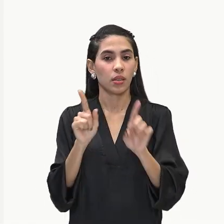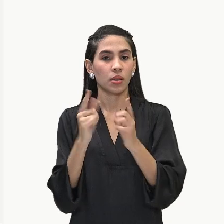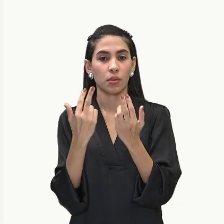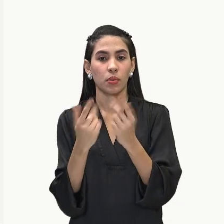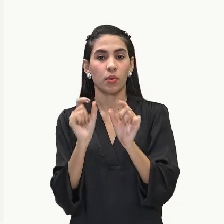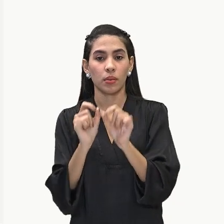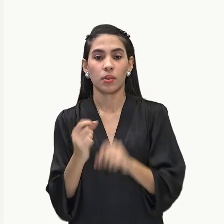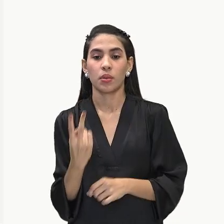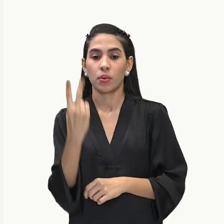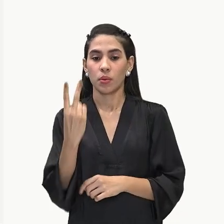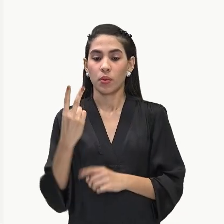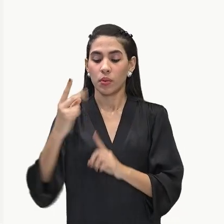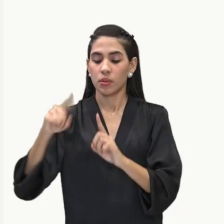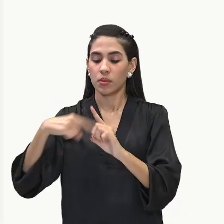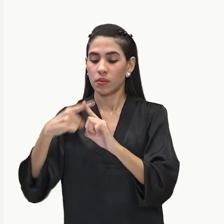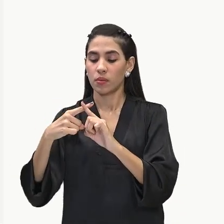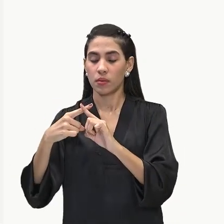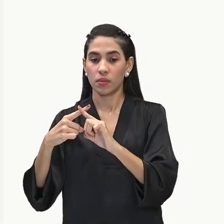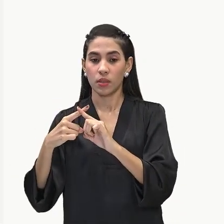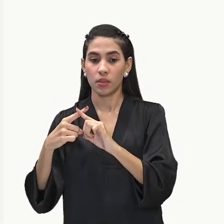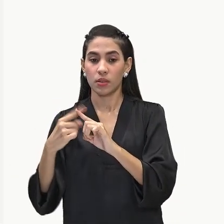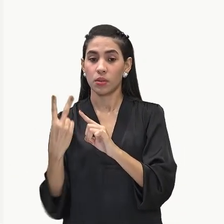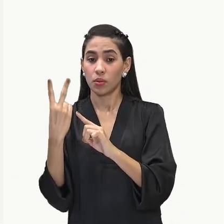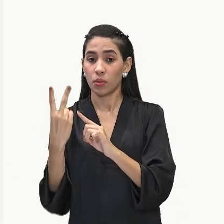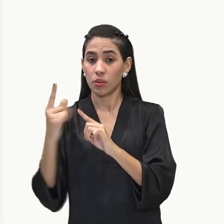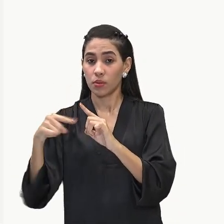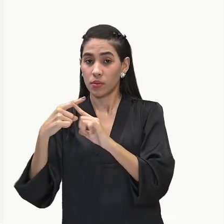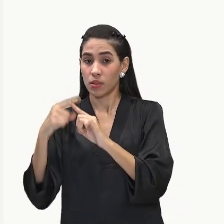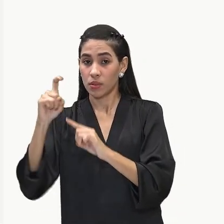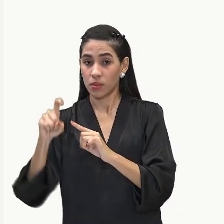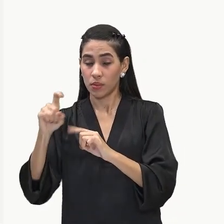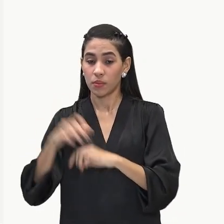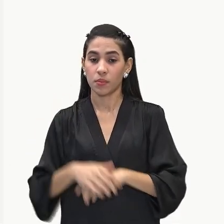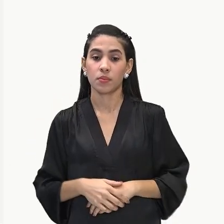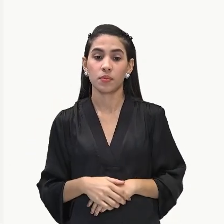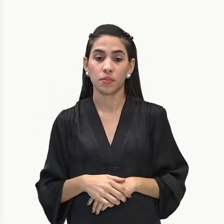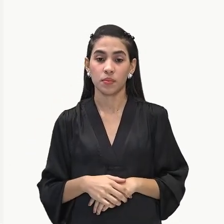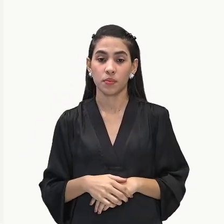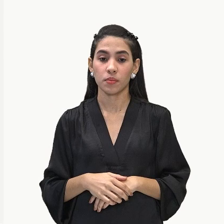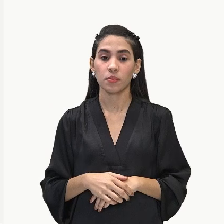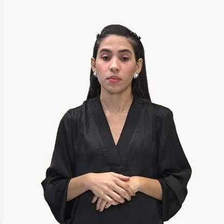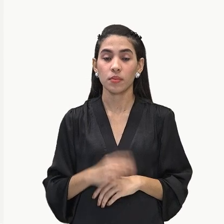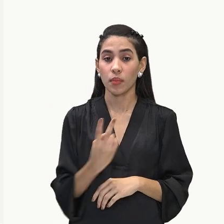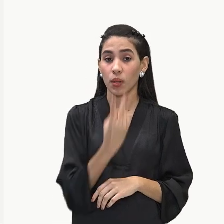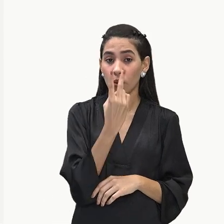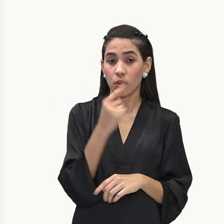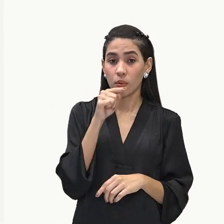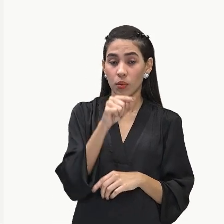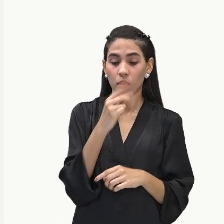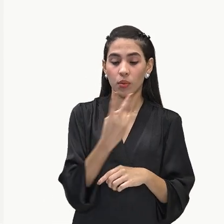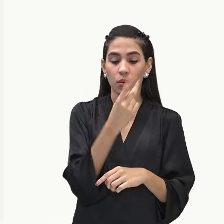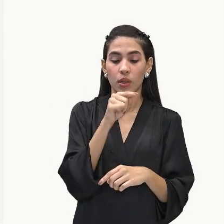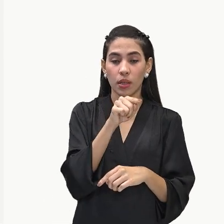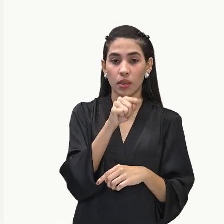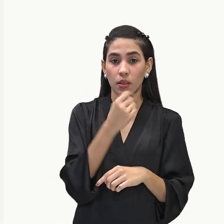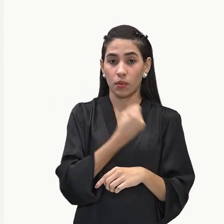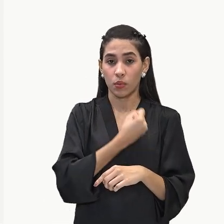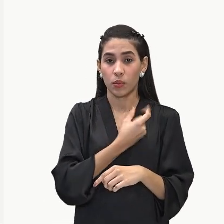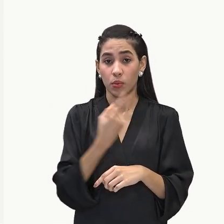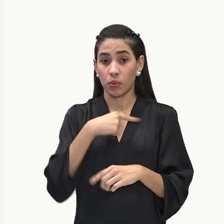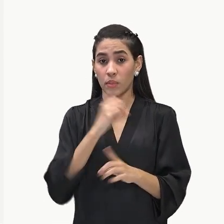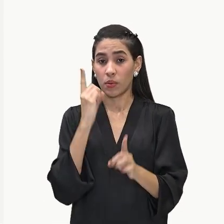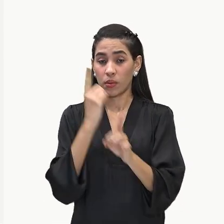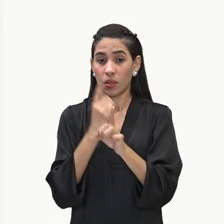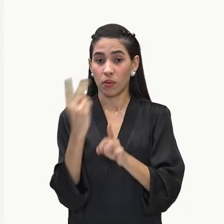que 2 multiplicado 2 vezes x. E o 2, para nós acharmos ali o valor do x,